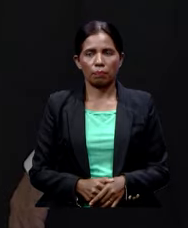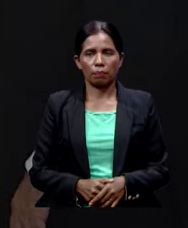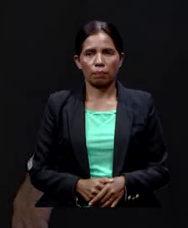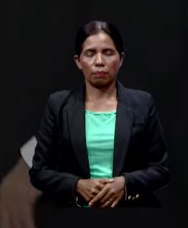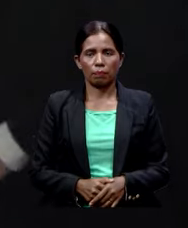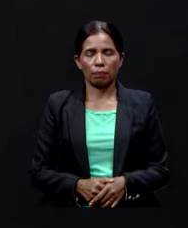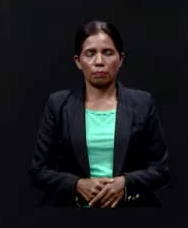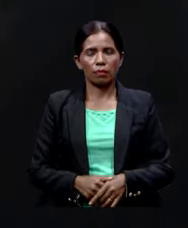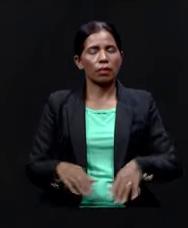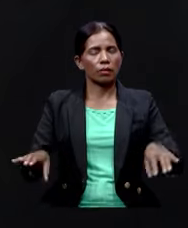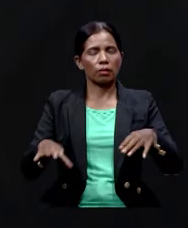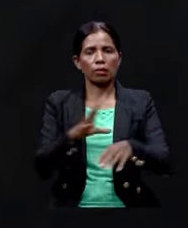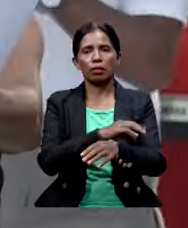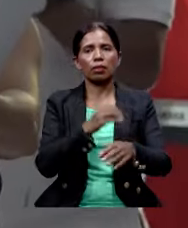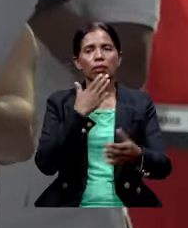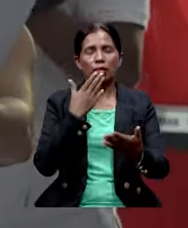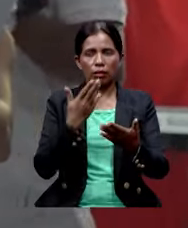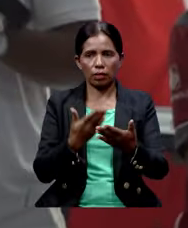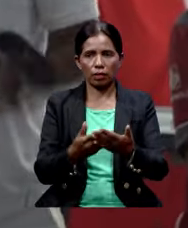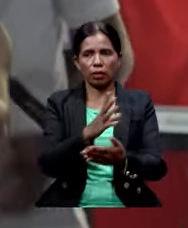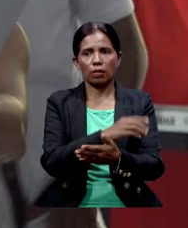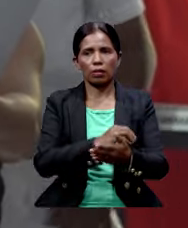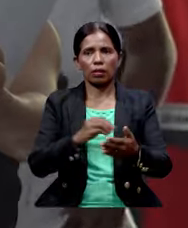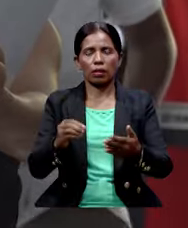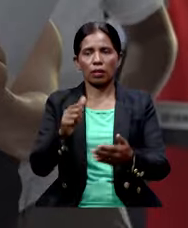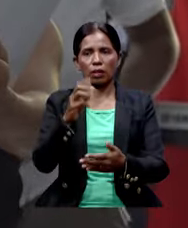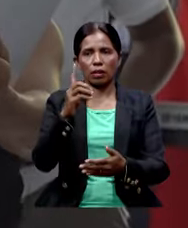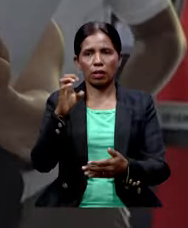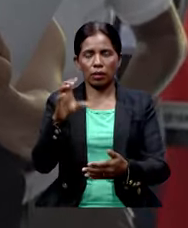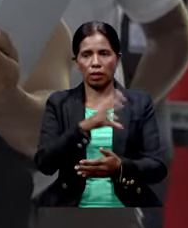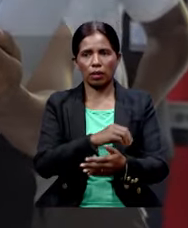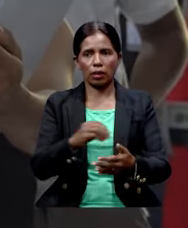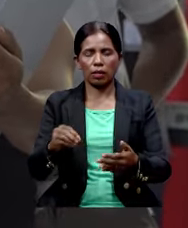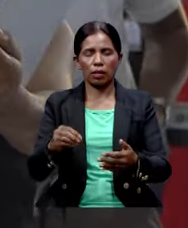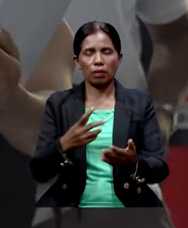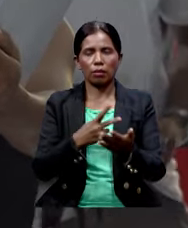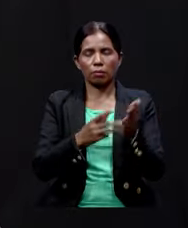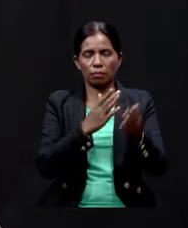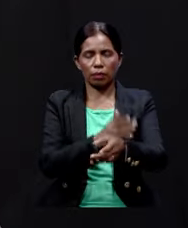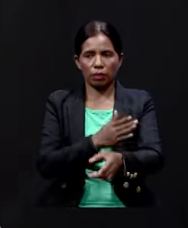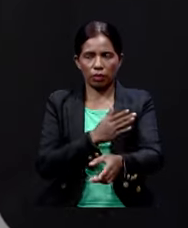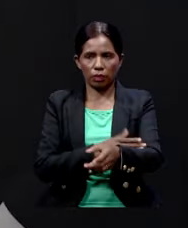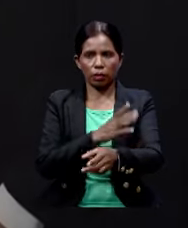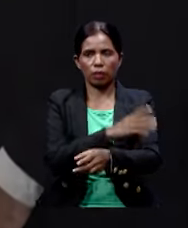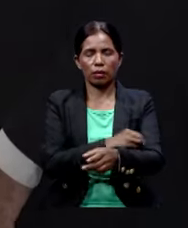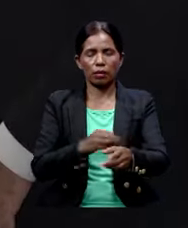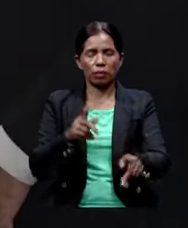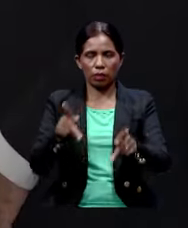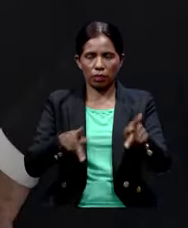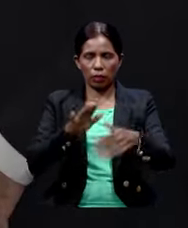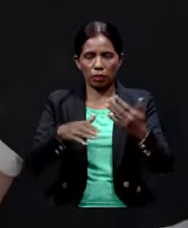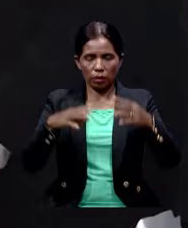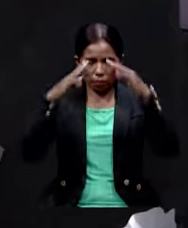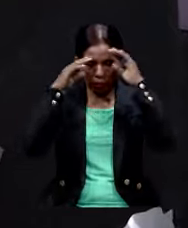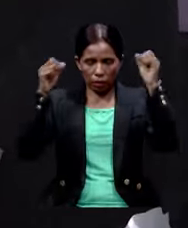E a cerimônia tomada posse o tema impulsionar a descentralização para promover a coesão territorial. O